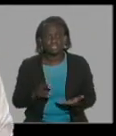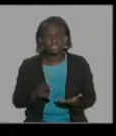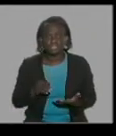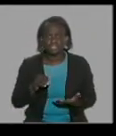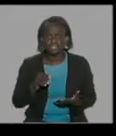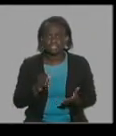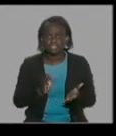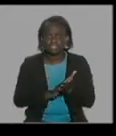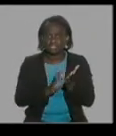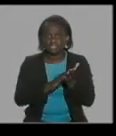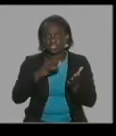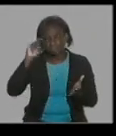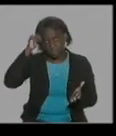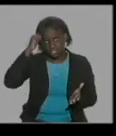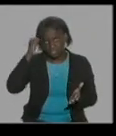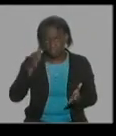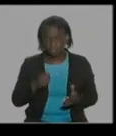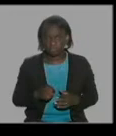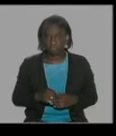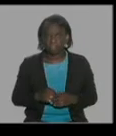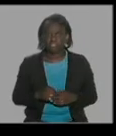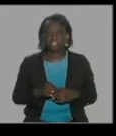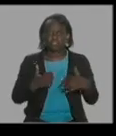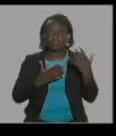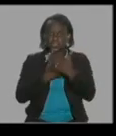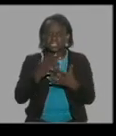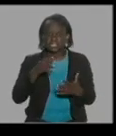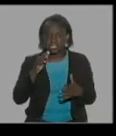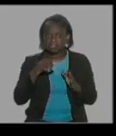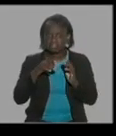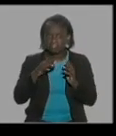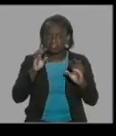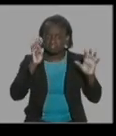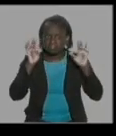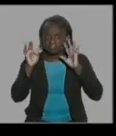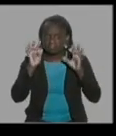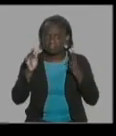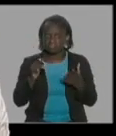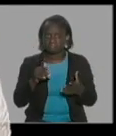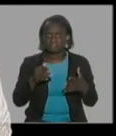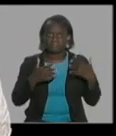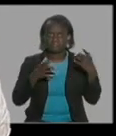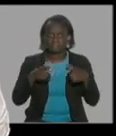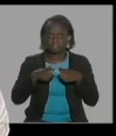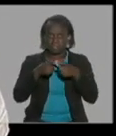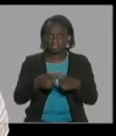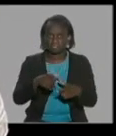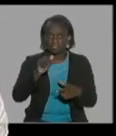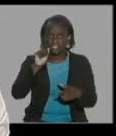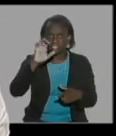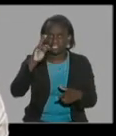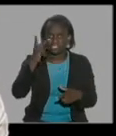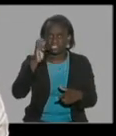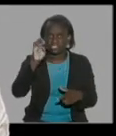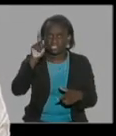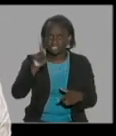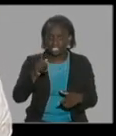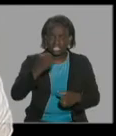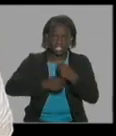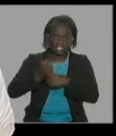Candeia? Saudação Toco Preto. É uma música bem enigmática do disco Axé, de